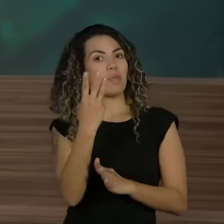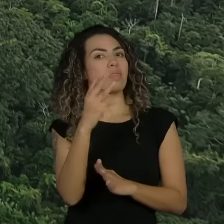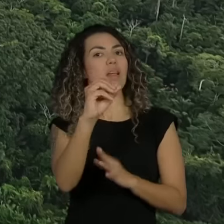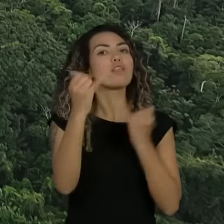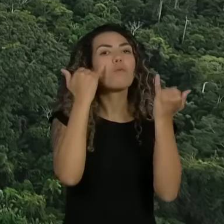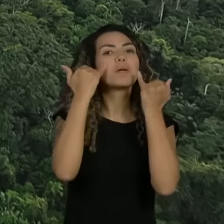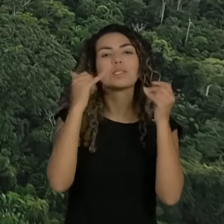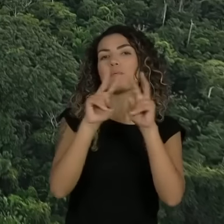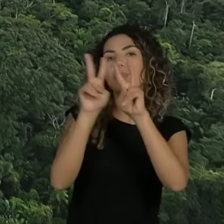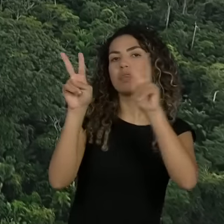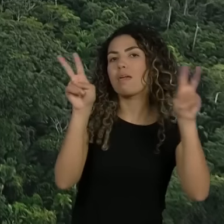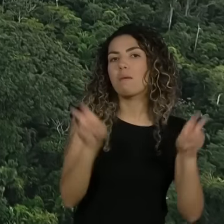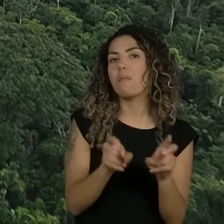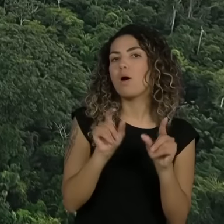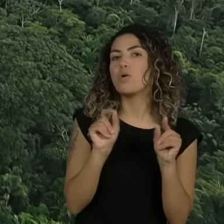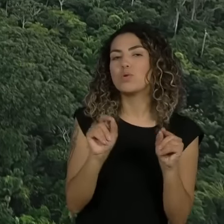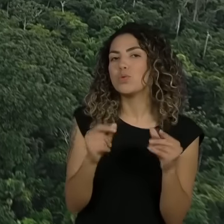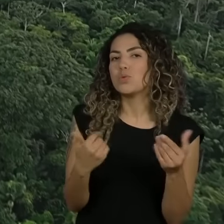COP30.